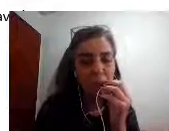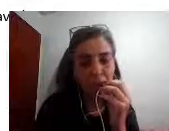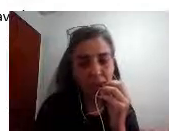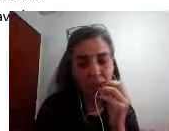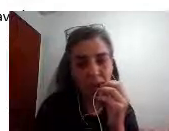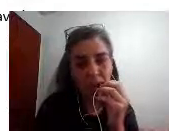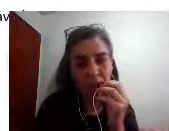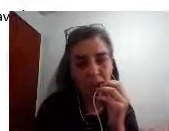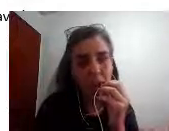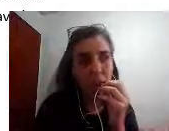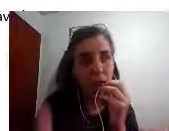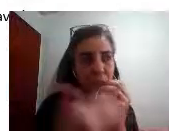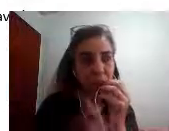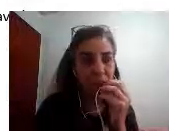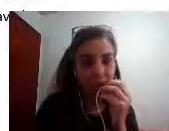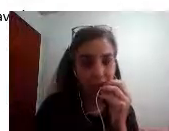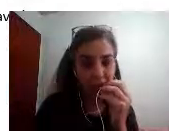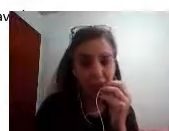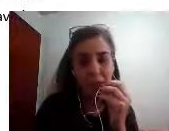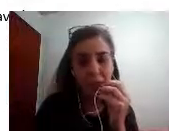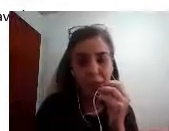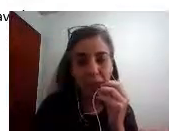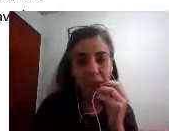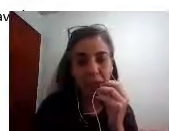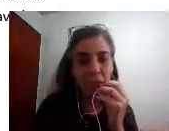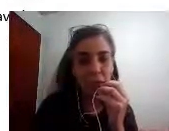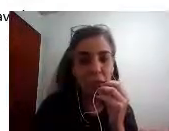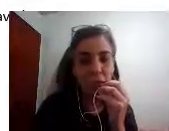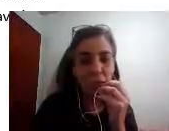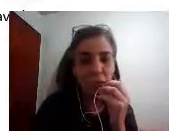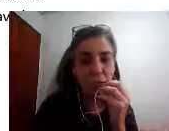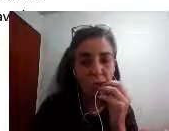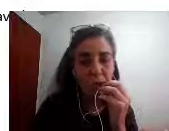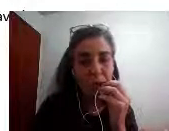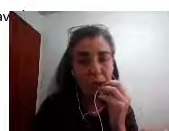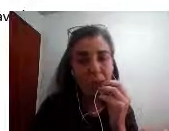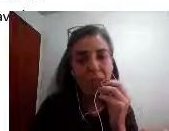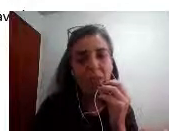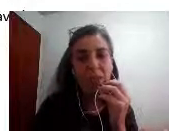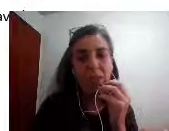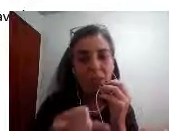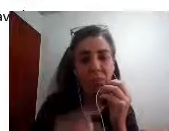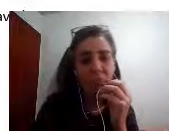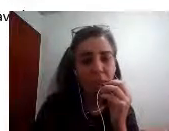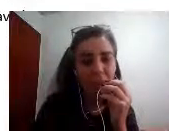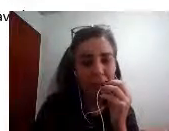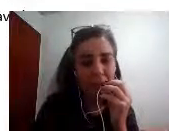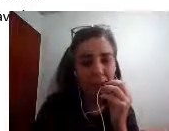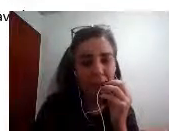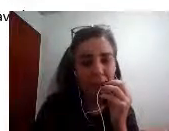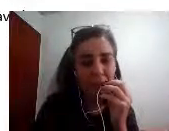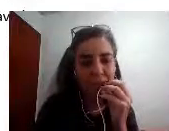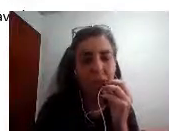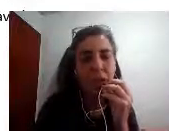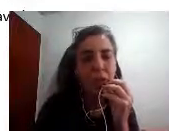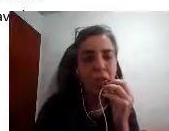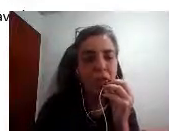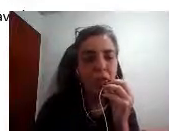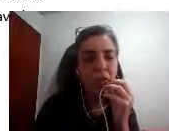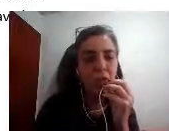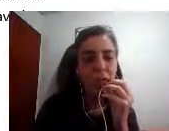gente só está podendo dar aula por à distância, né? Às vezes o aluno não compreende, né? Não assimila bem o que está